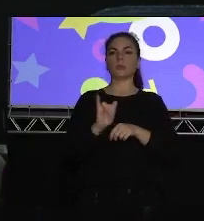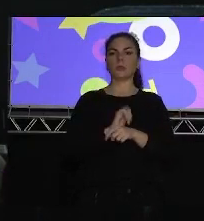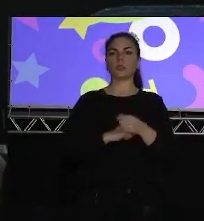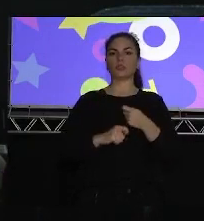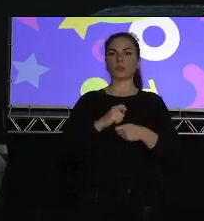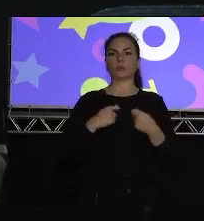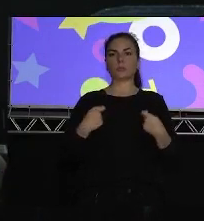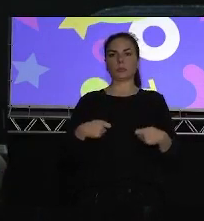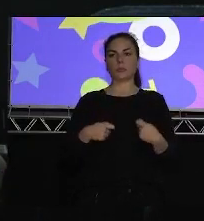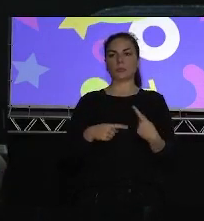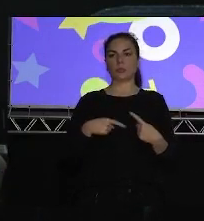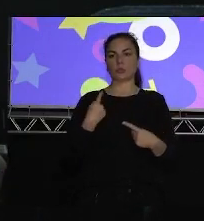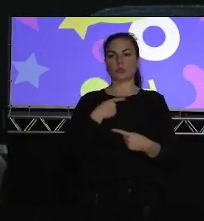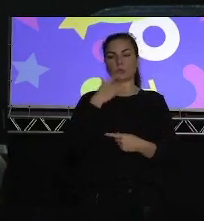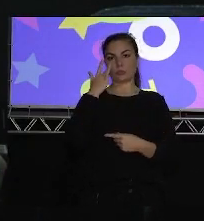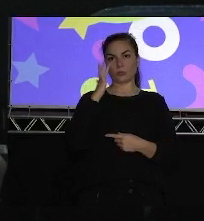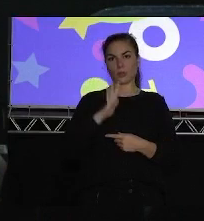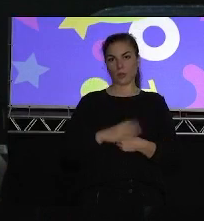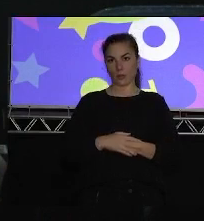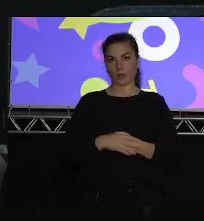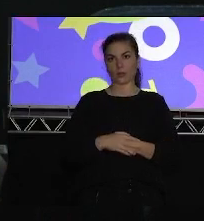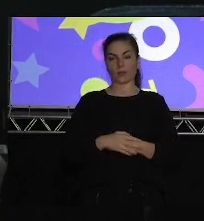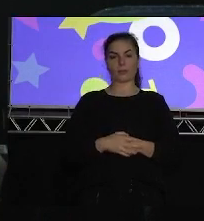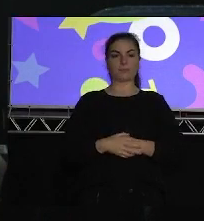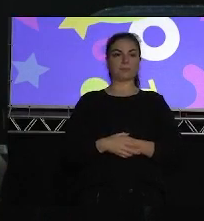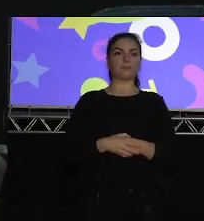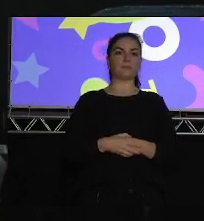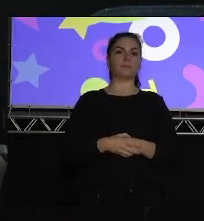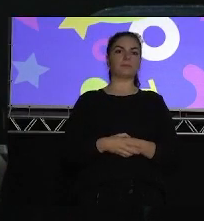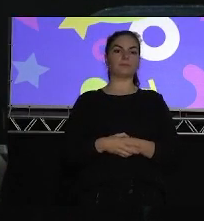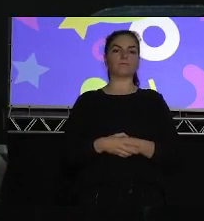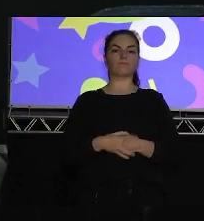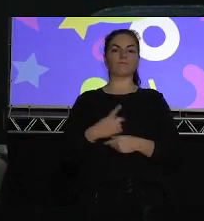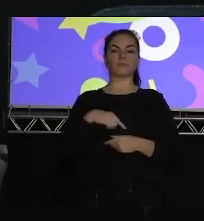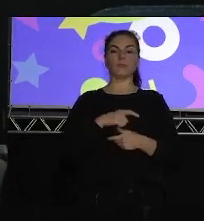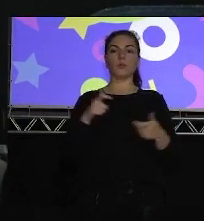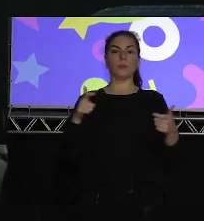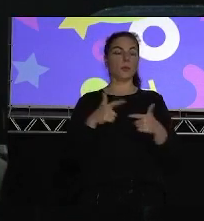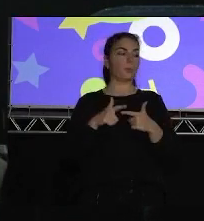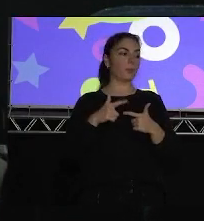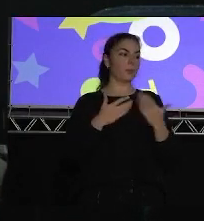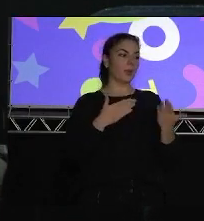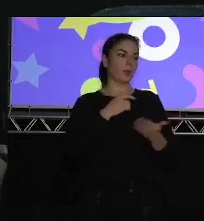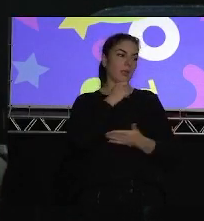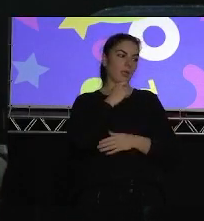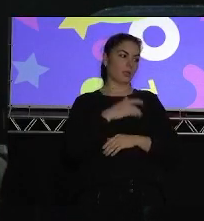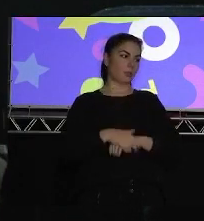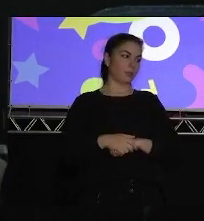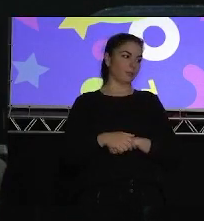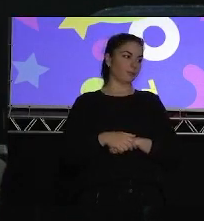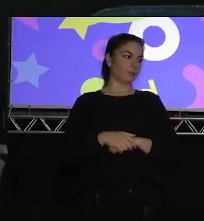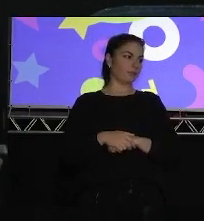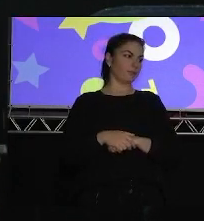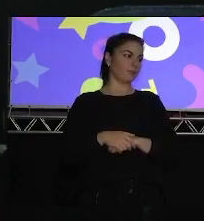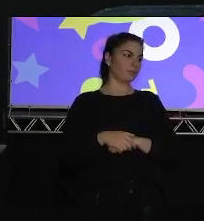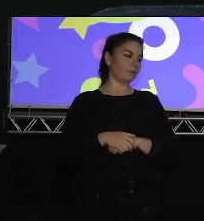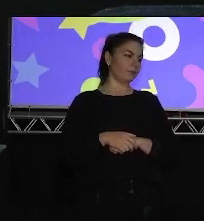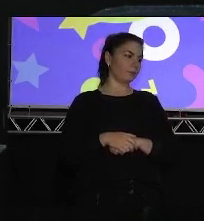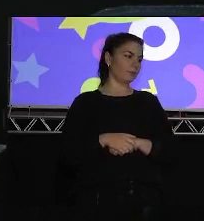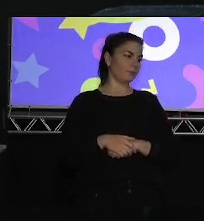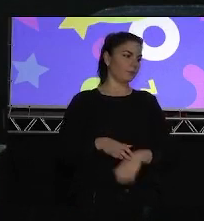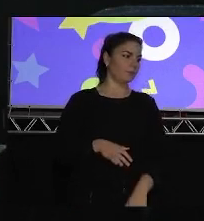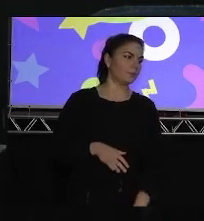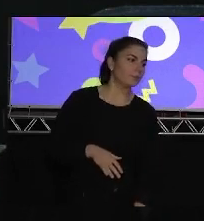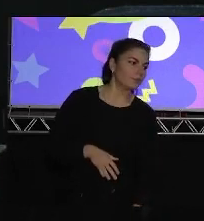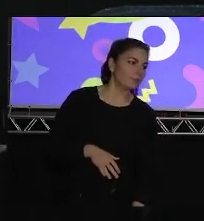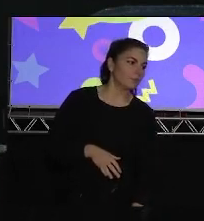gente não sabe, a gente não sabe. Né? E o nosso maior problema é esse aqui, Andy. Né? Nosso maior problema é esse aqui. Ó. A